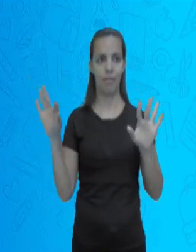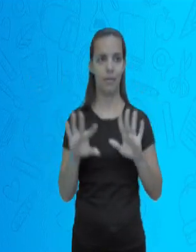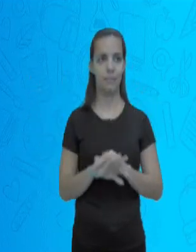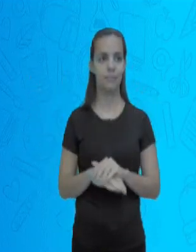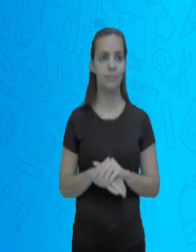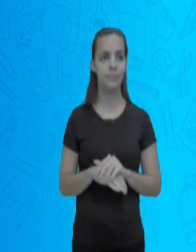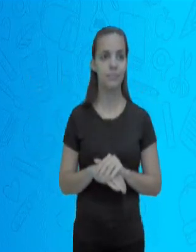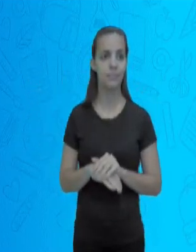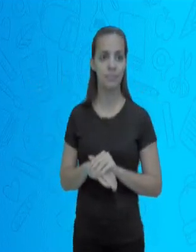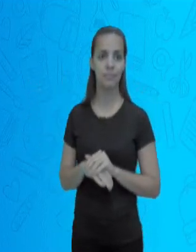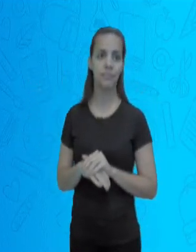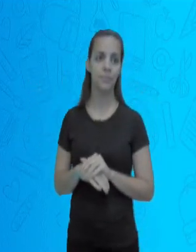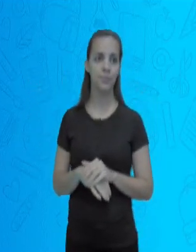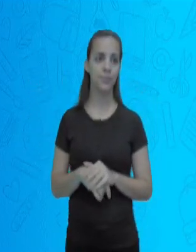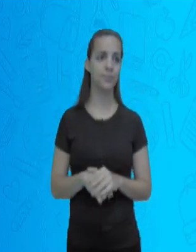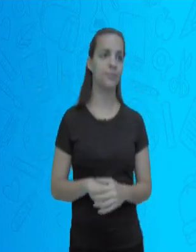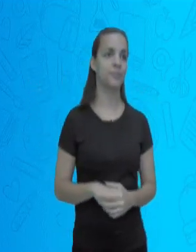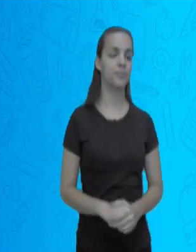pontos.